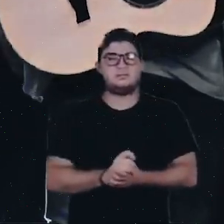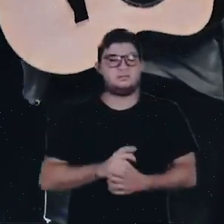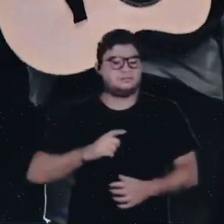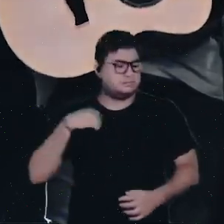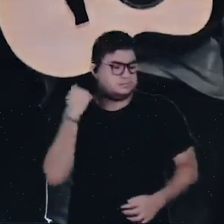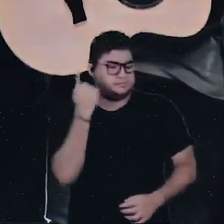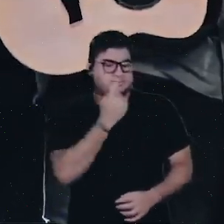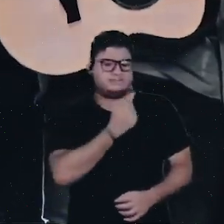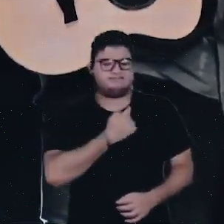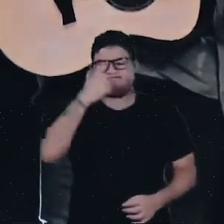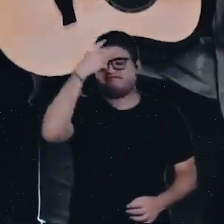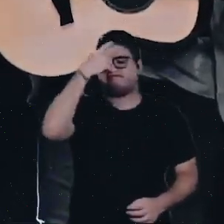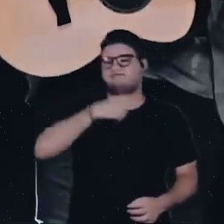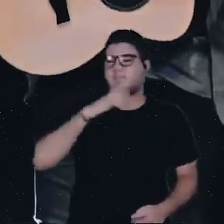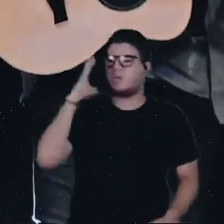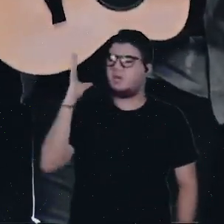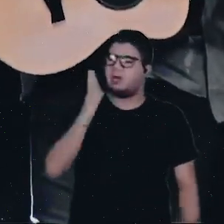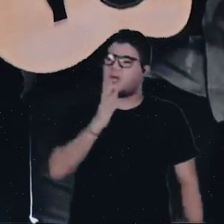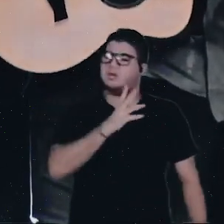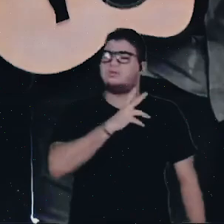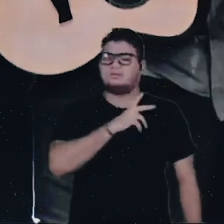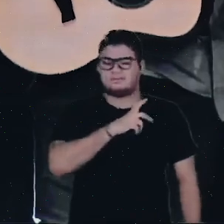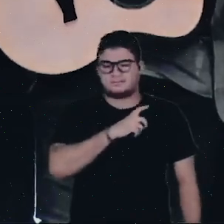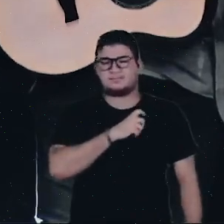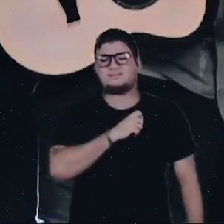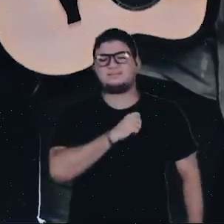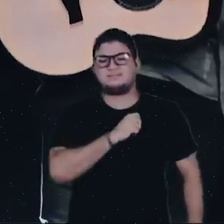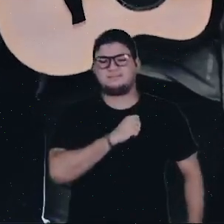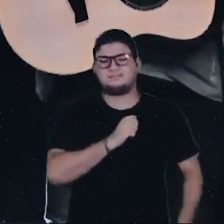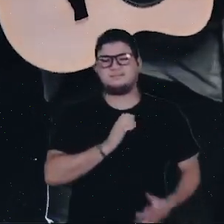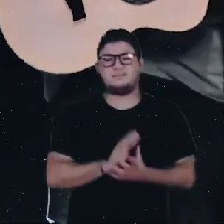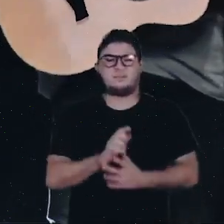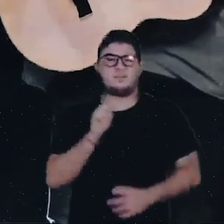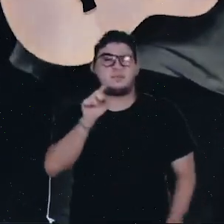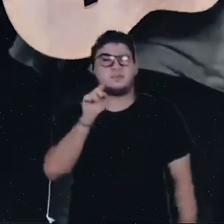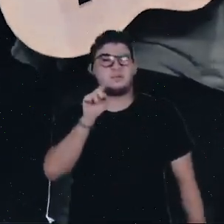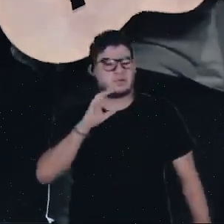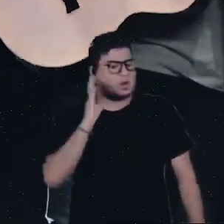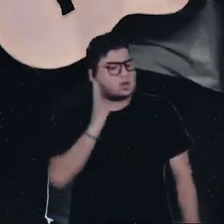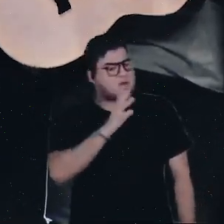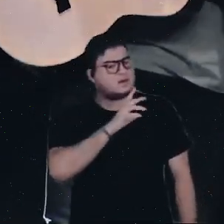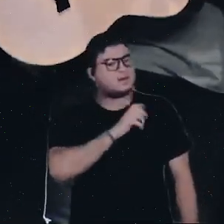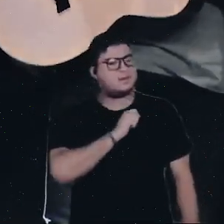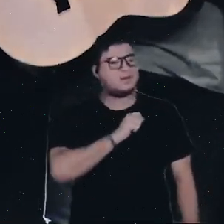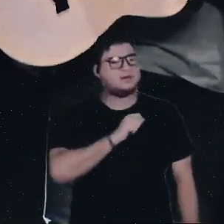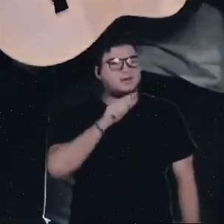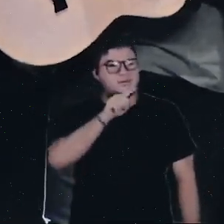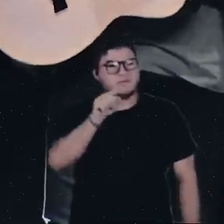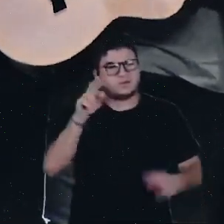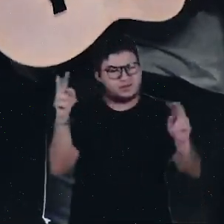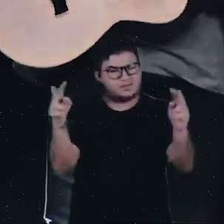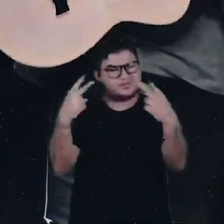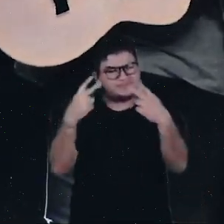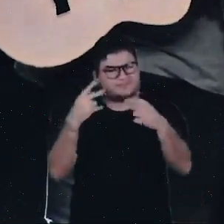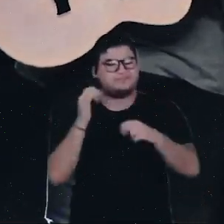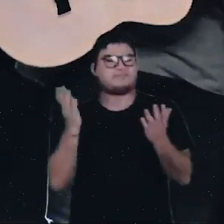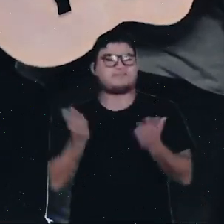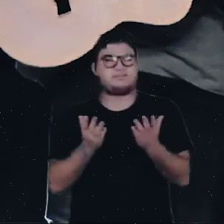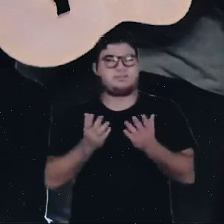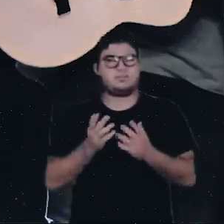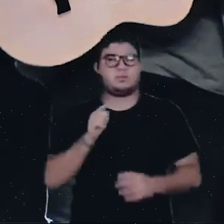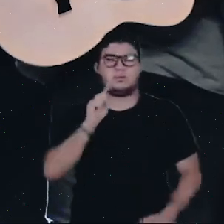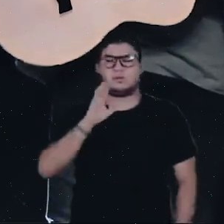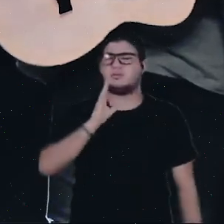nós somos amados. Isso, você é amado. Você que nos assiste é amado,